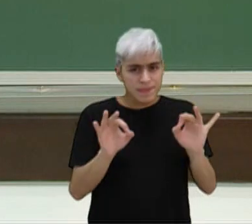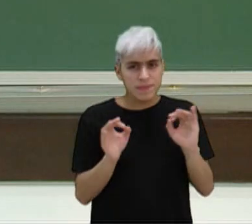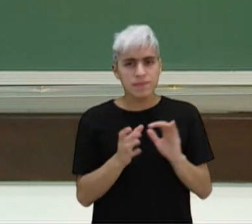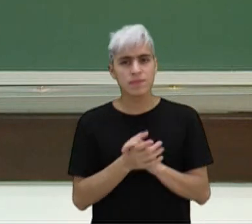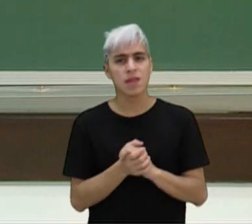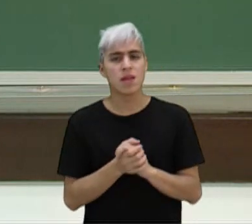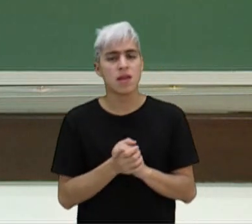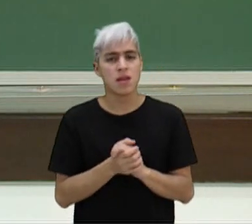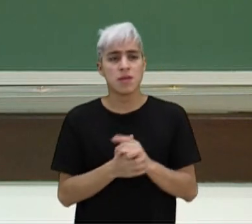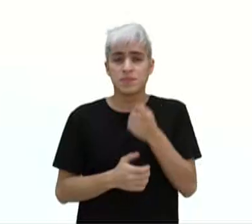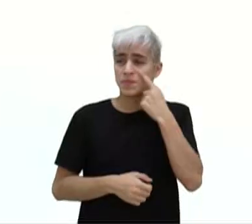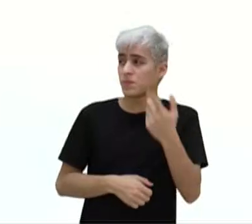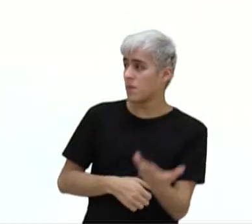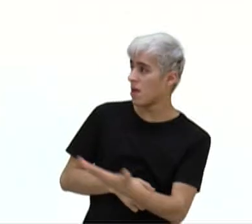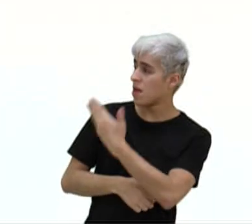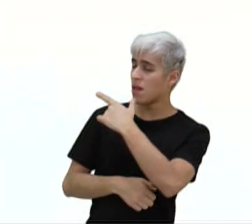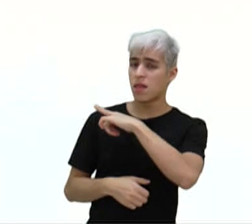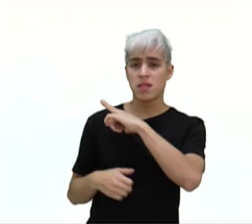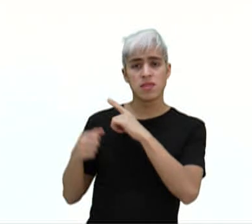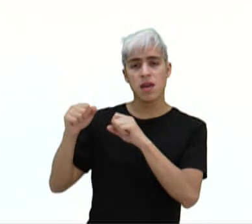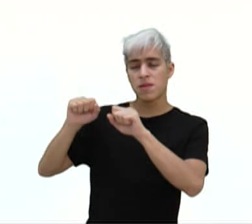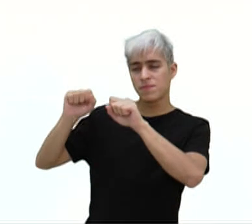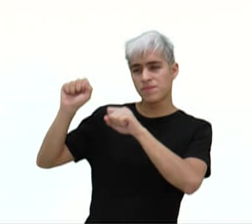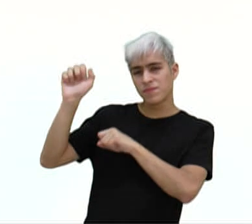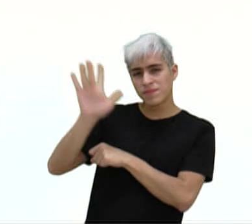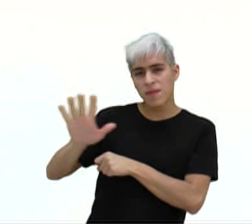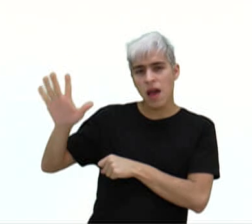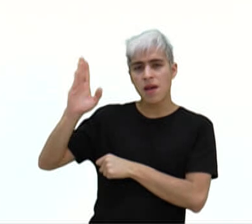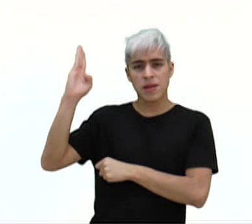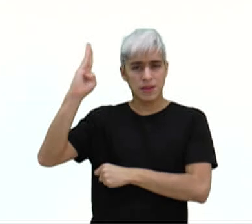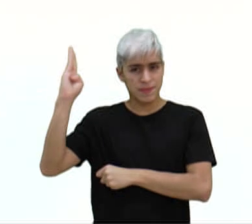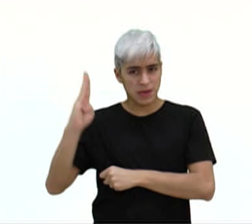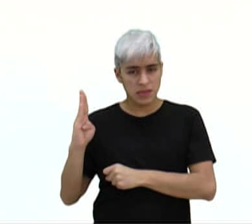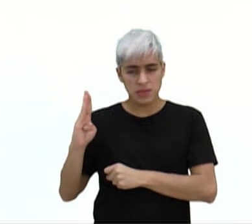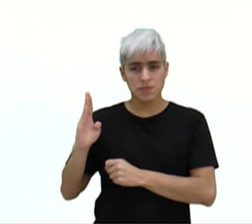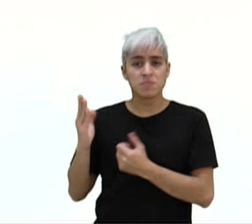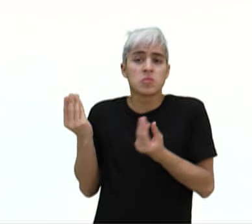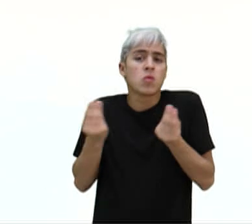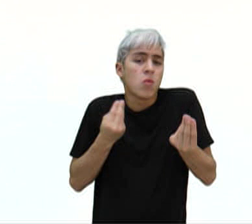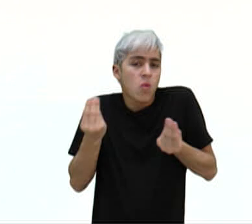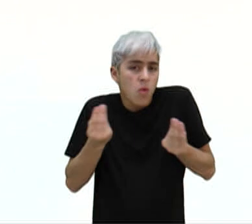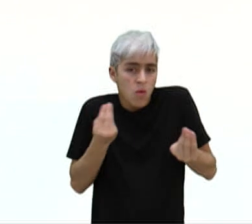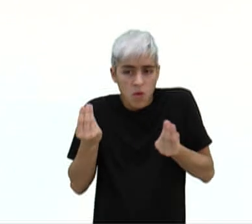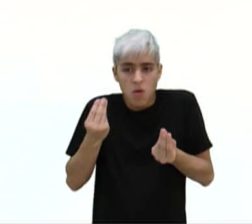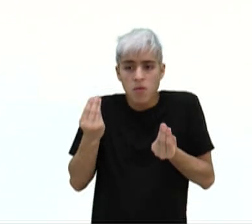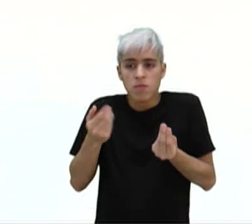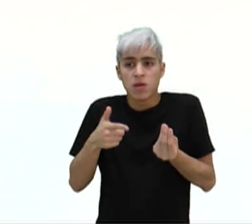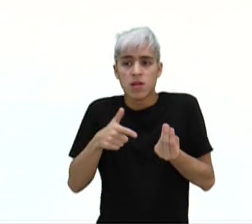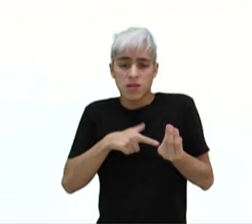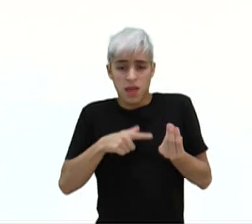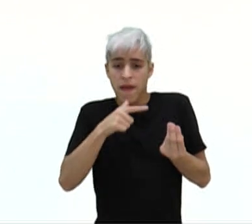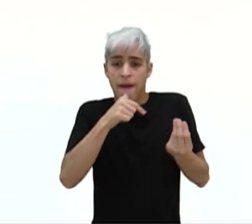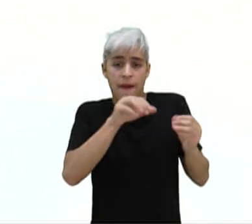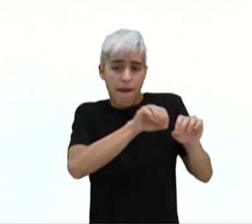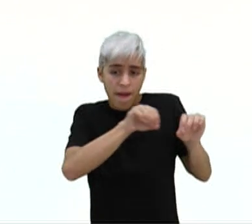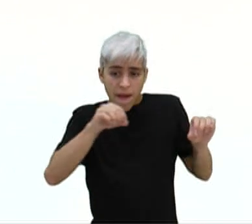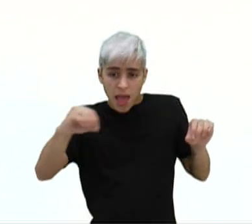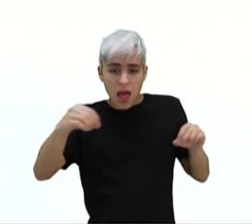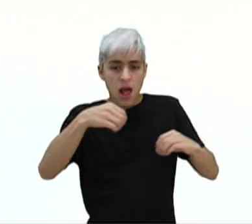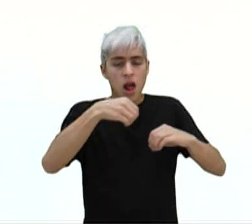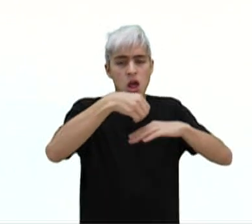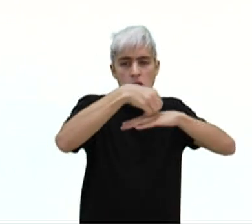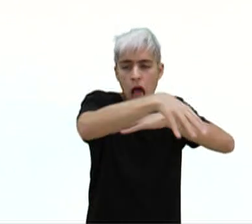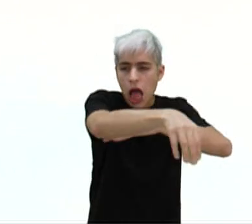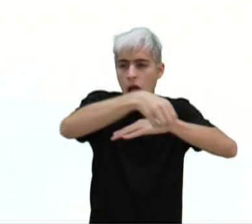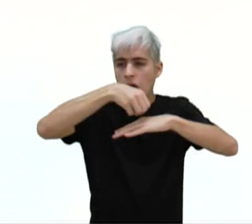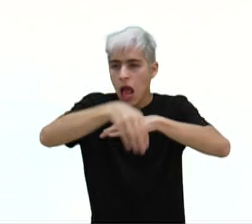Então aqui nós temos um mapa do Brasil, né, que fala sobre a disponibilidade da rede de abastecimento de água. Então, quando nós